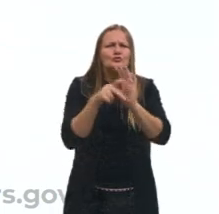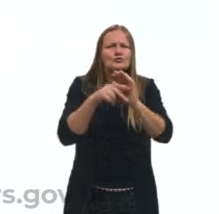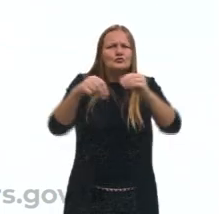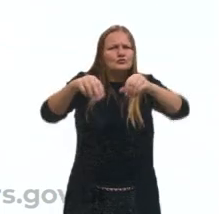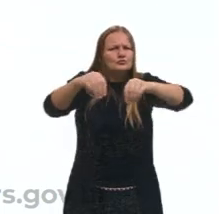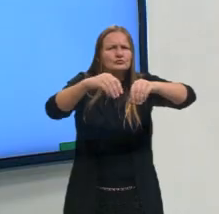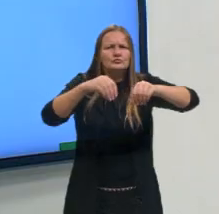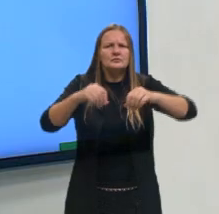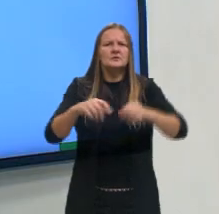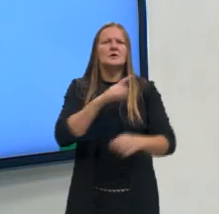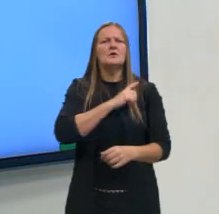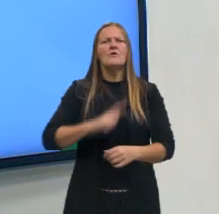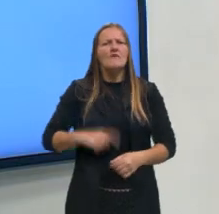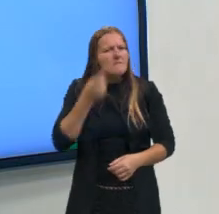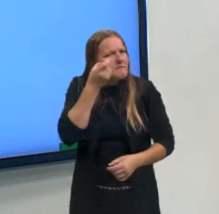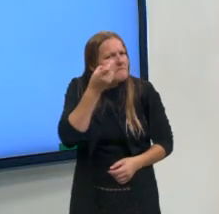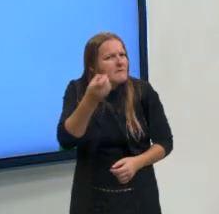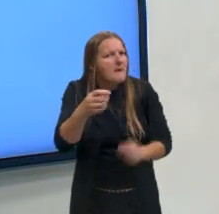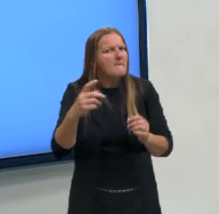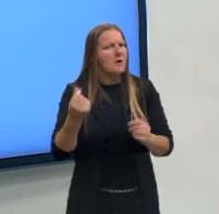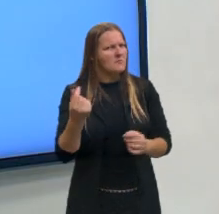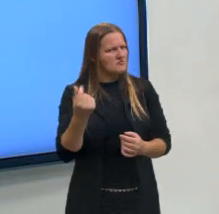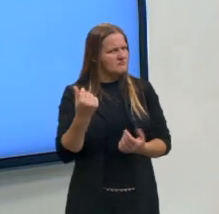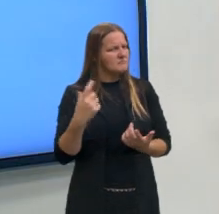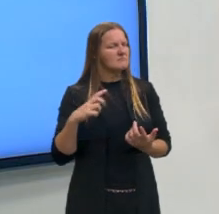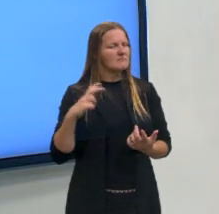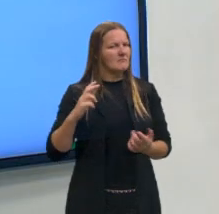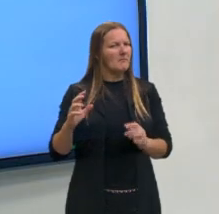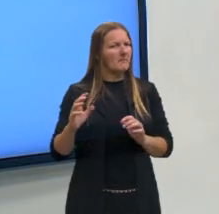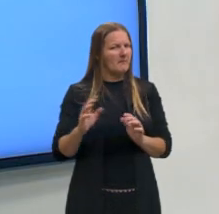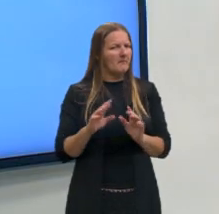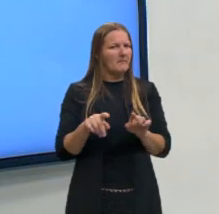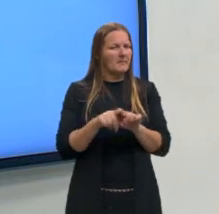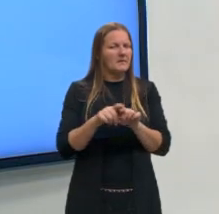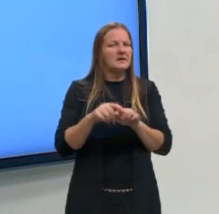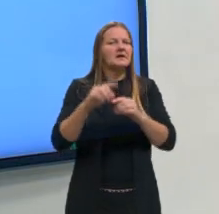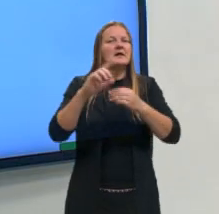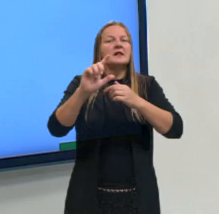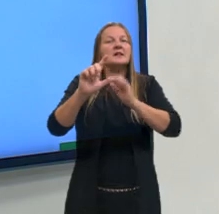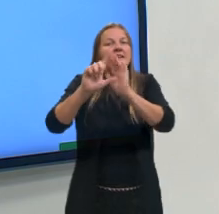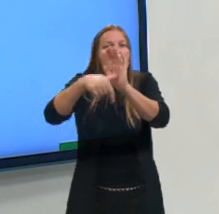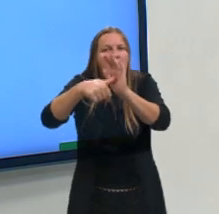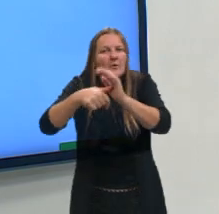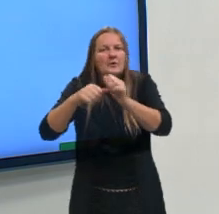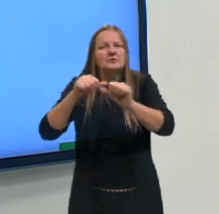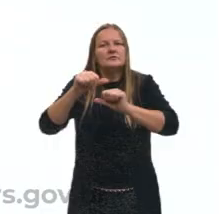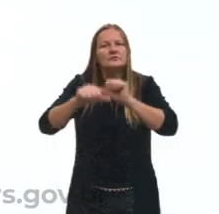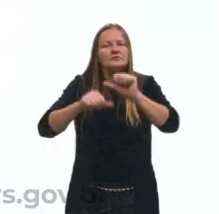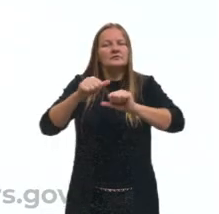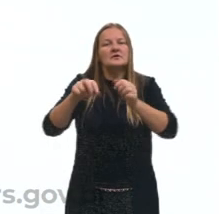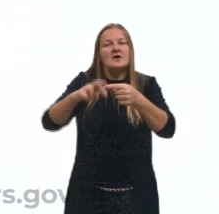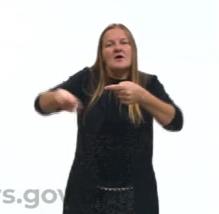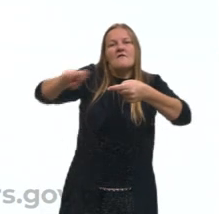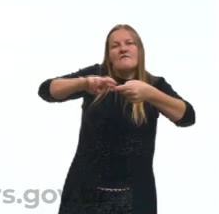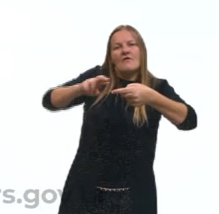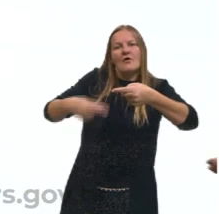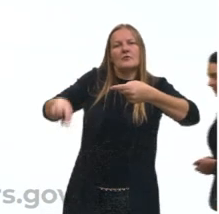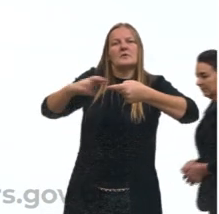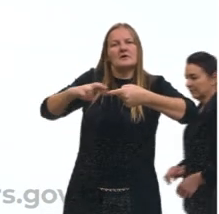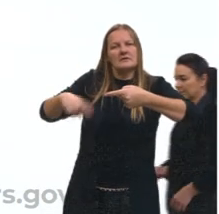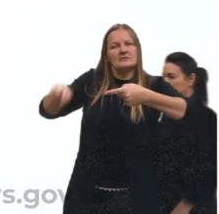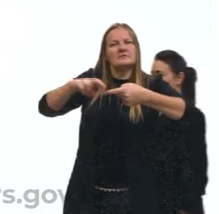vão Então governar para os seus interesses mas depois aos poucos vão ver governantes que vão fazer reformas